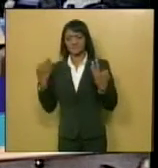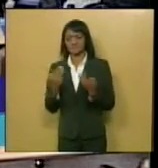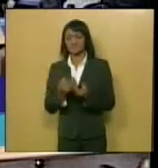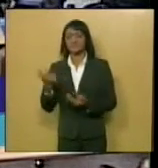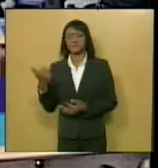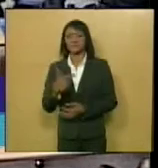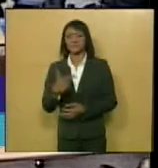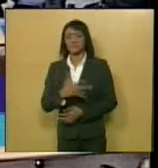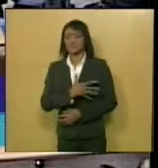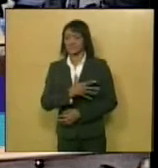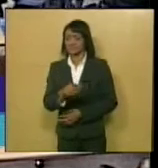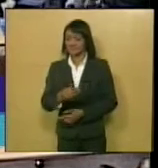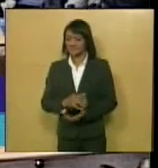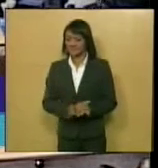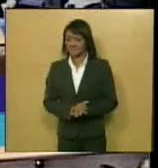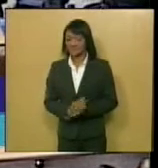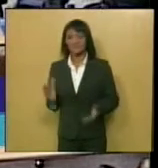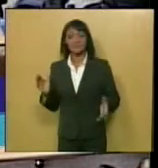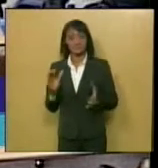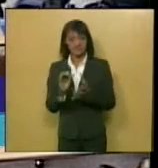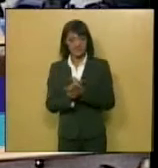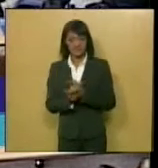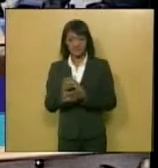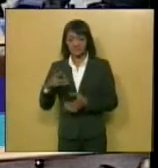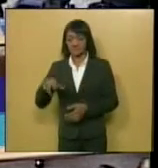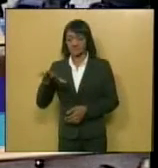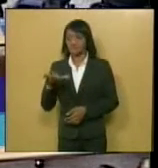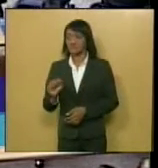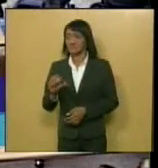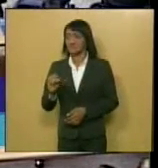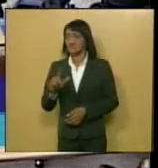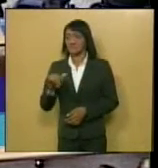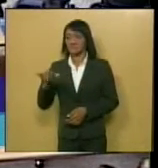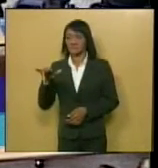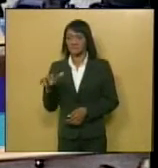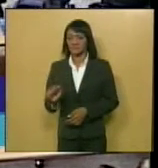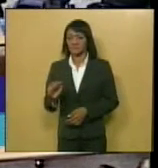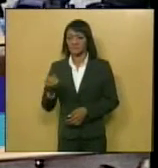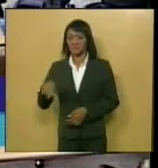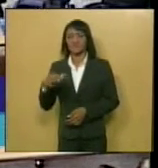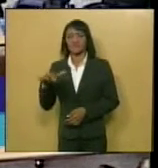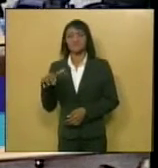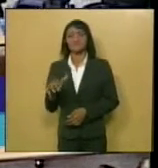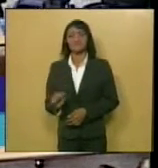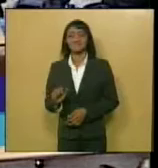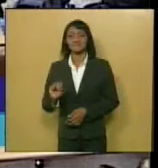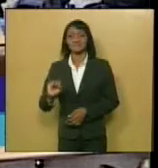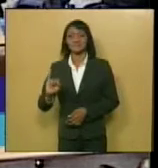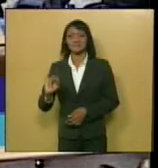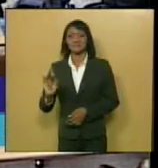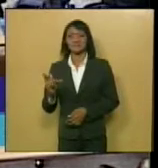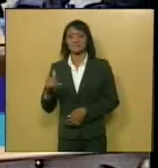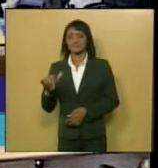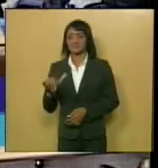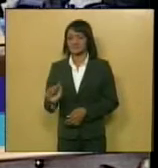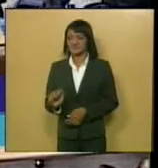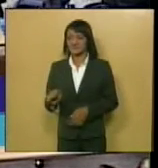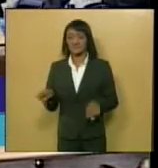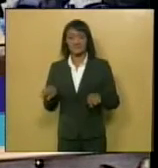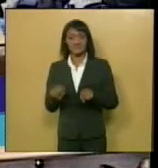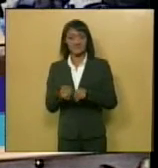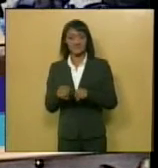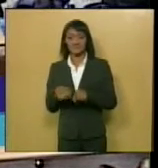12 filhos. Casou-se com Maria de Oliveira Mendonça, Dona Sinhá, matriarca